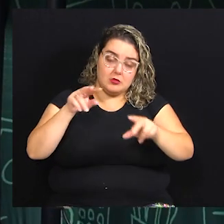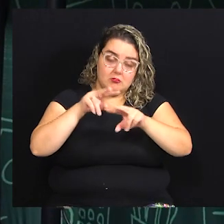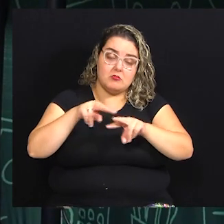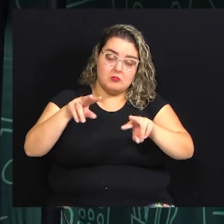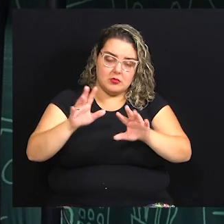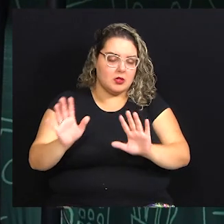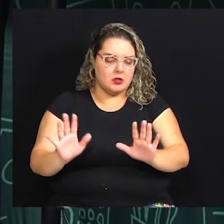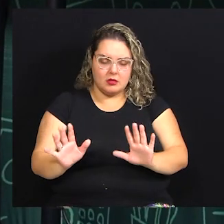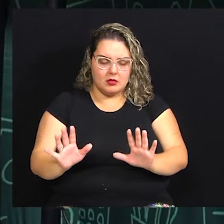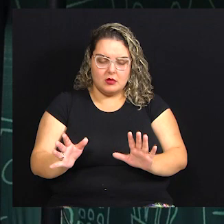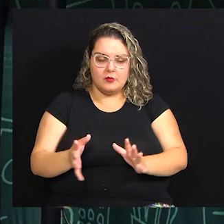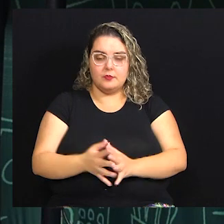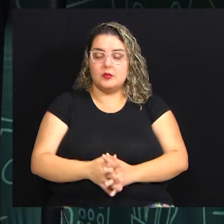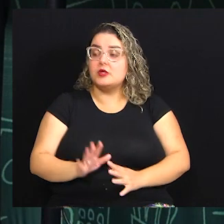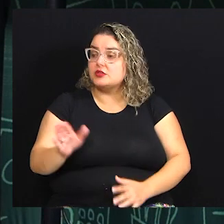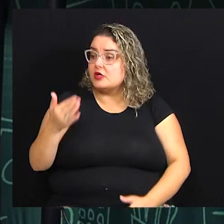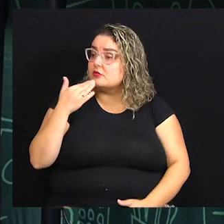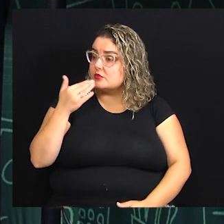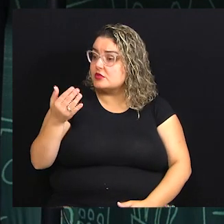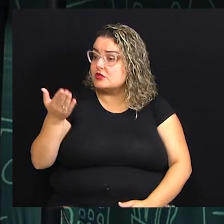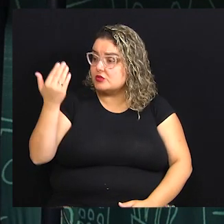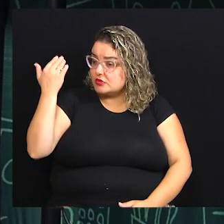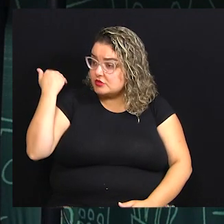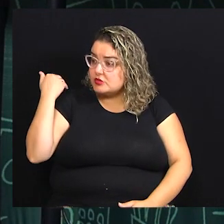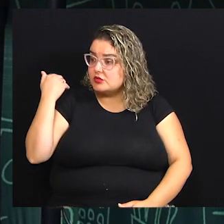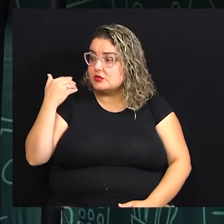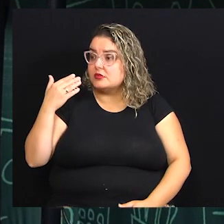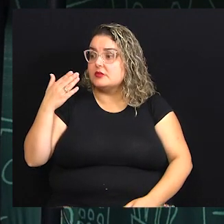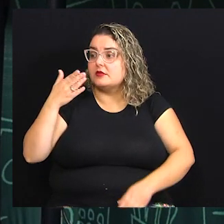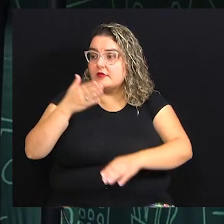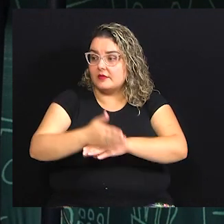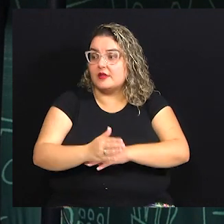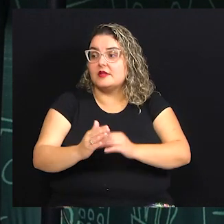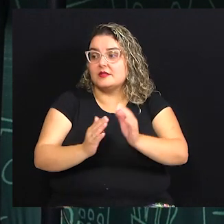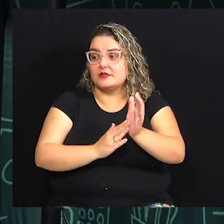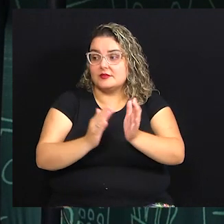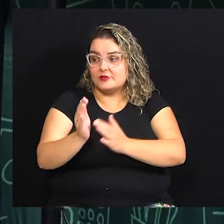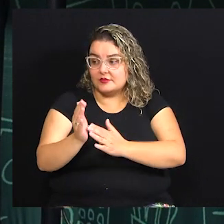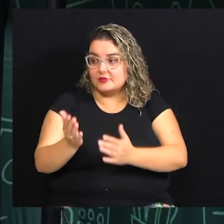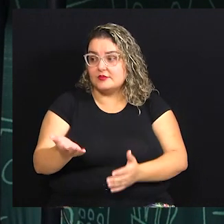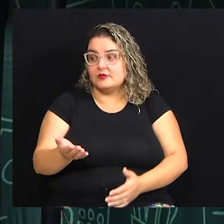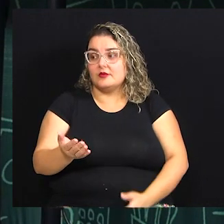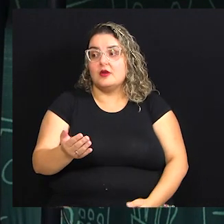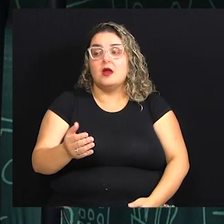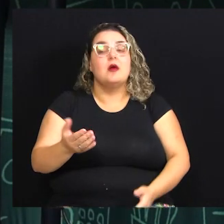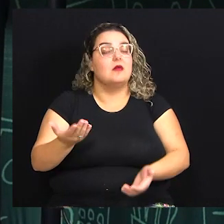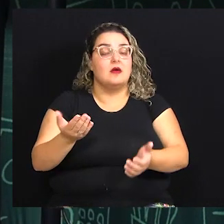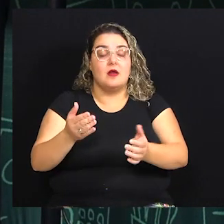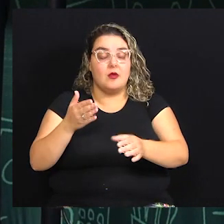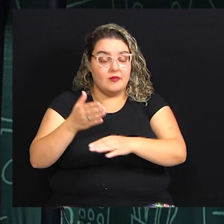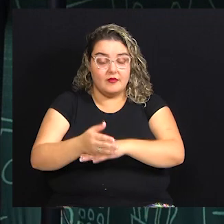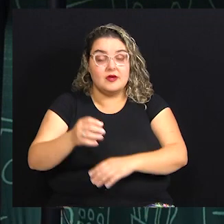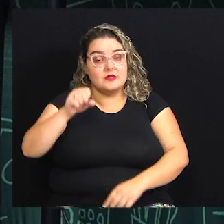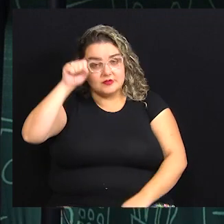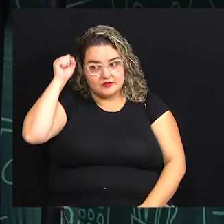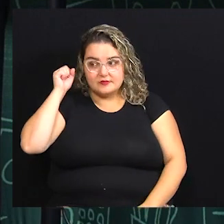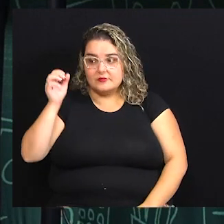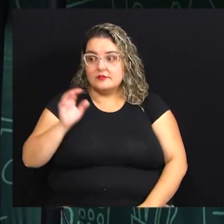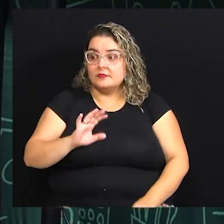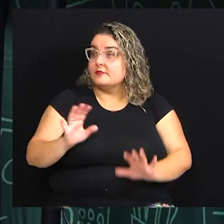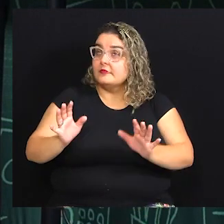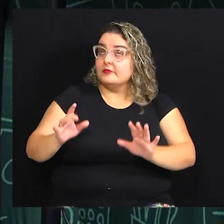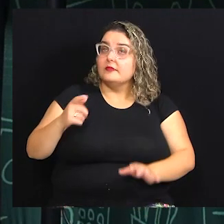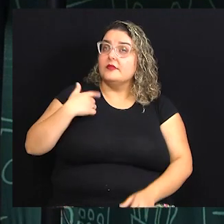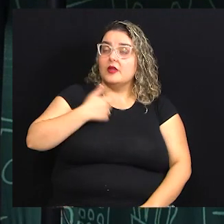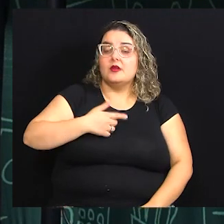melhor situação. Já era um pedido da galera que costuma prestar o vestibular da Unicamp? Era uma demanda nossa